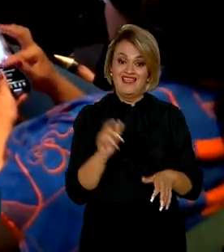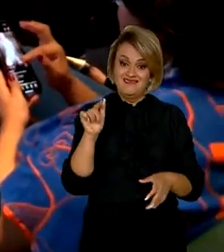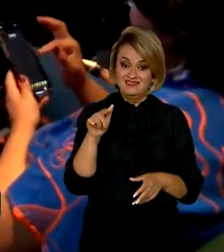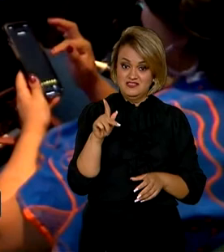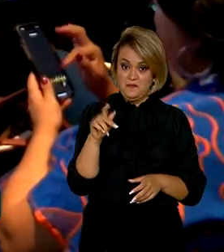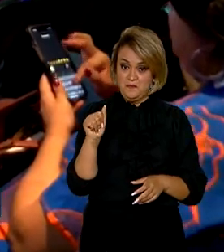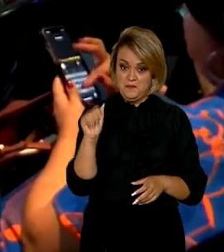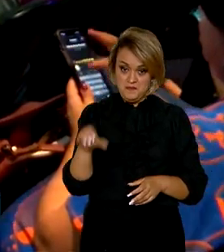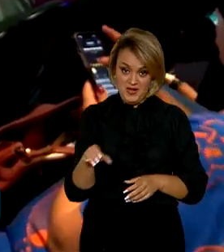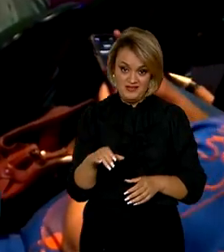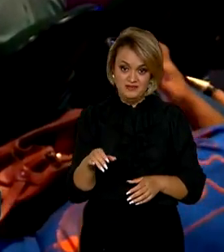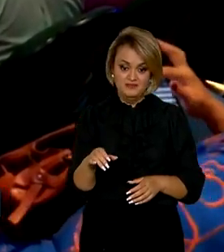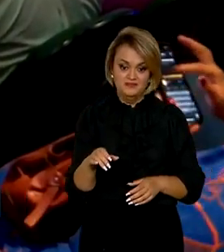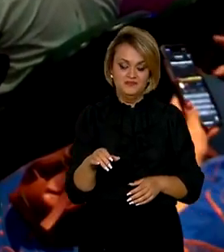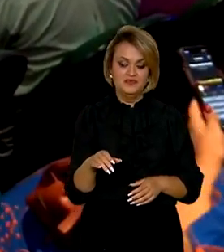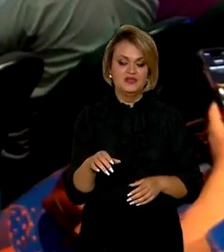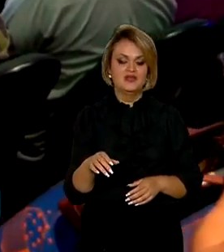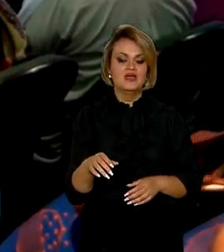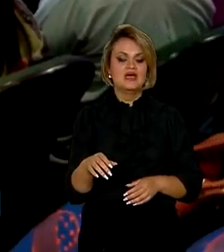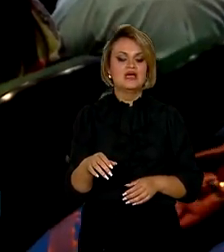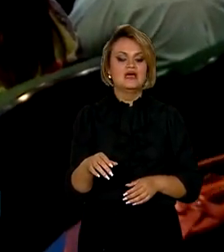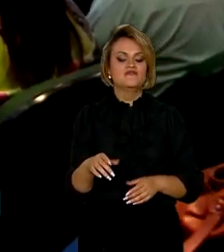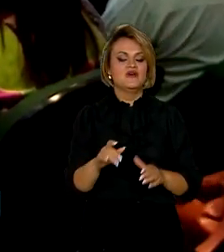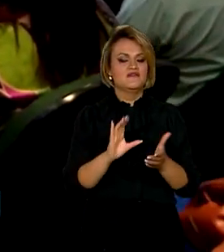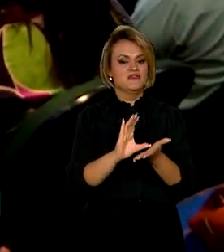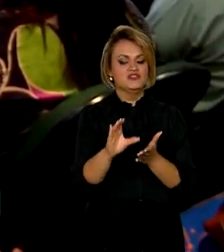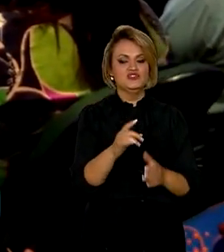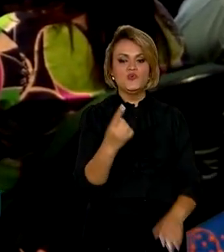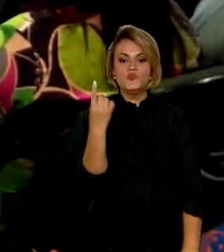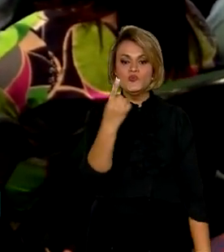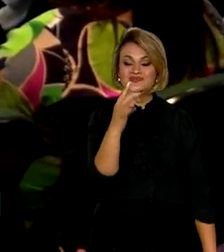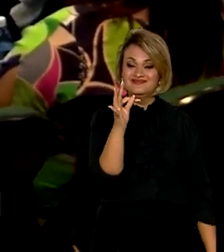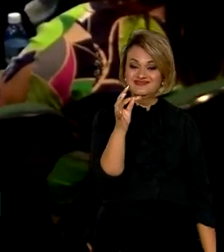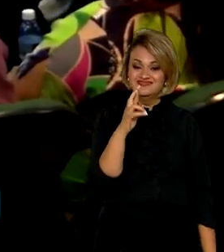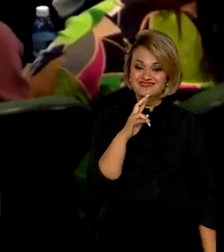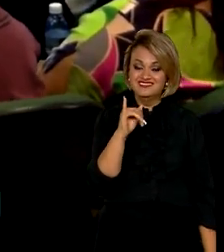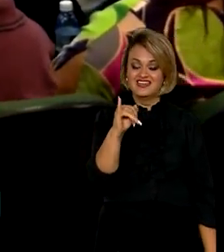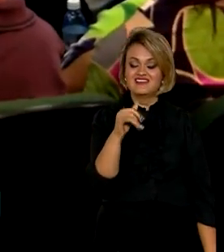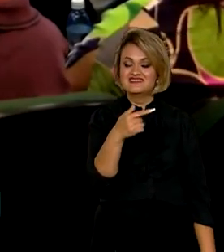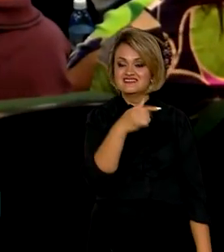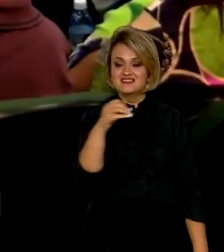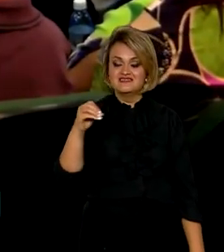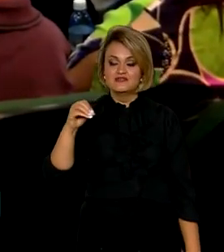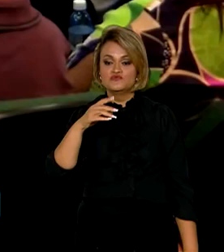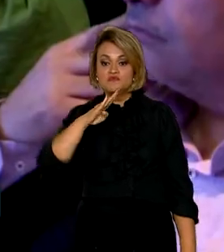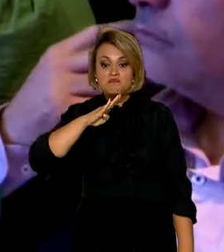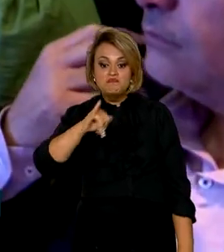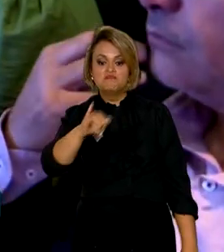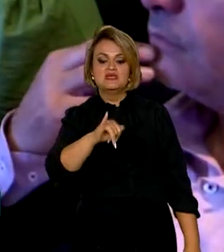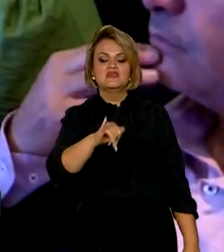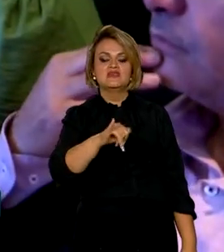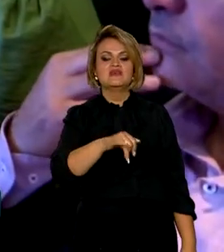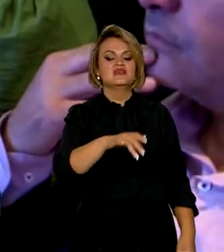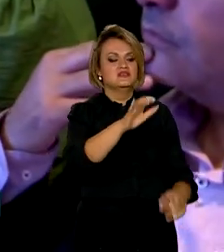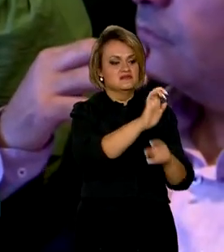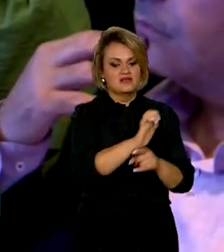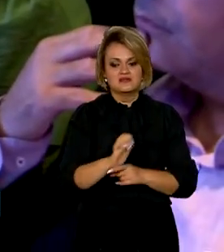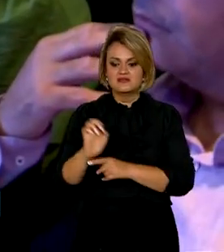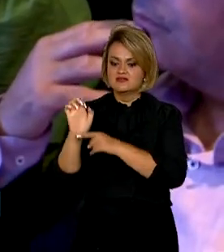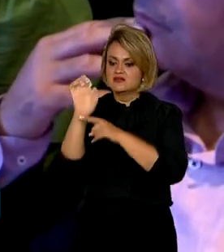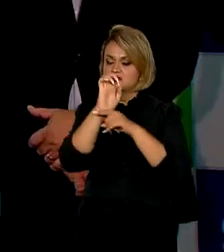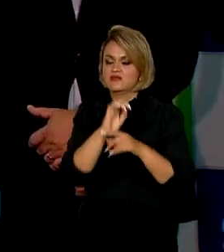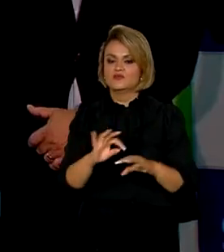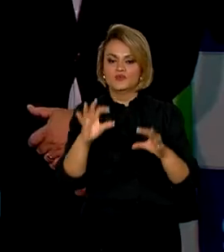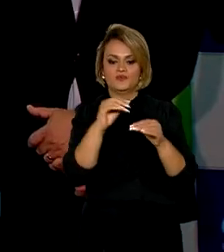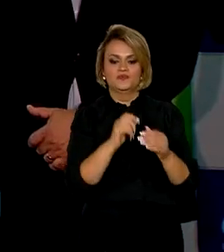de aceleração do crescimento do governo Lula vai investir 1 trilhão e 700 bilhões de reais em todos os estados